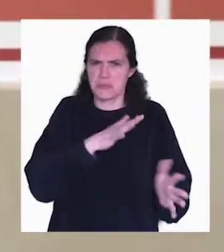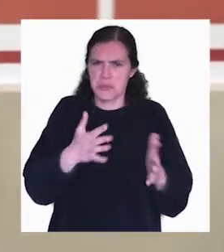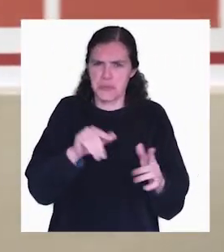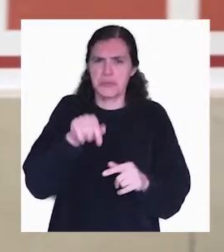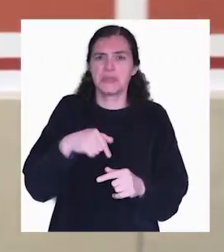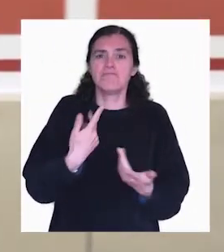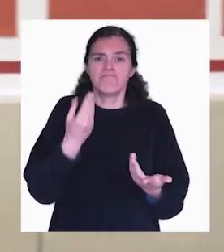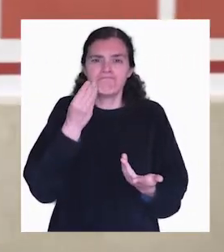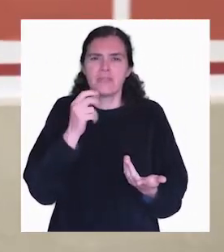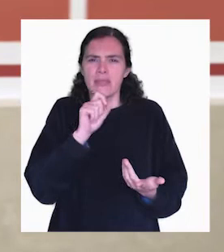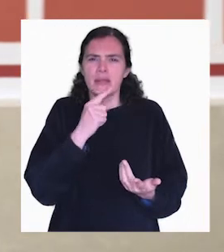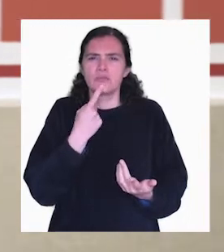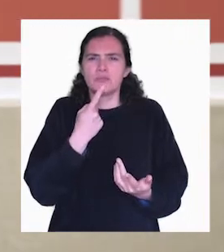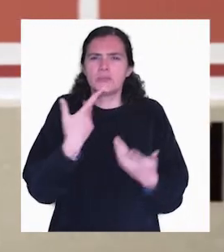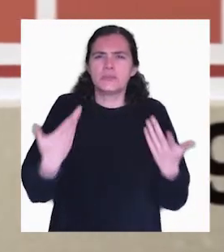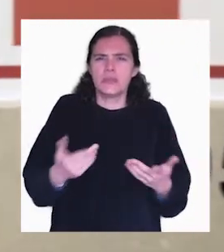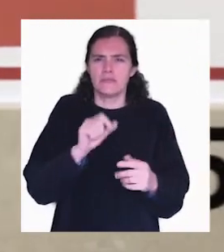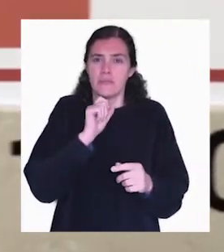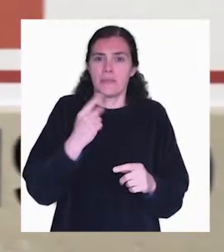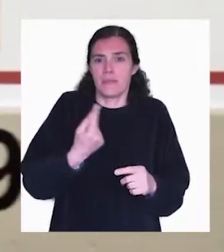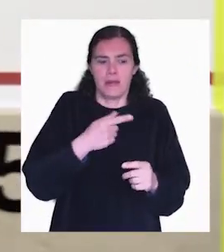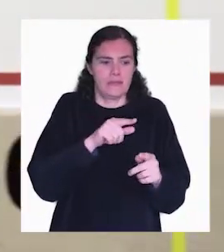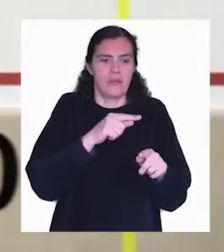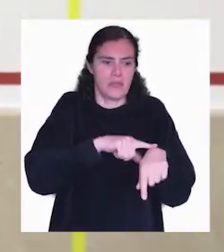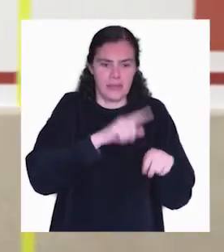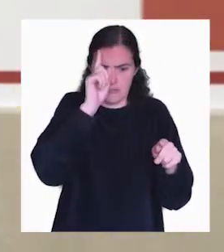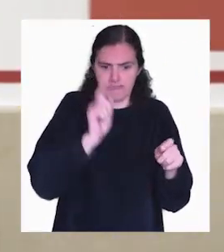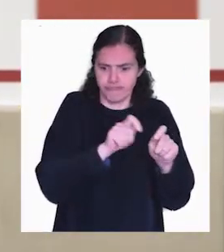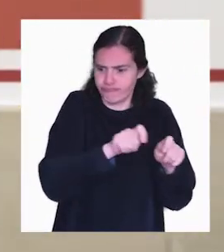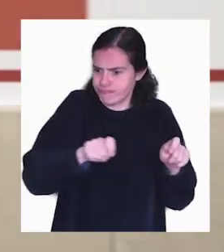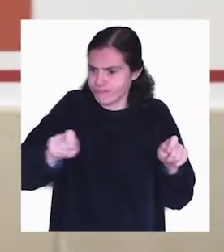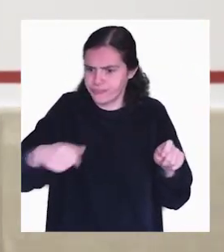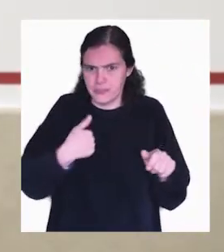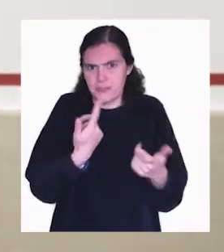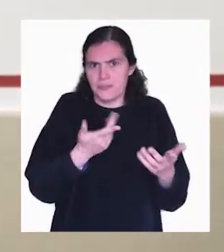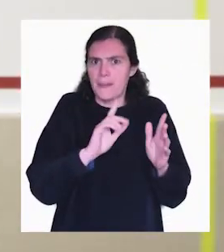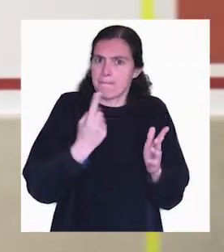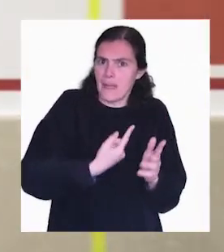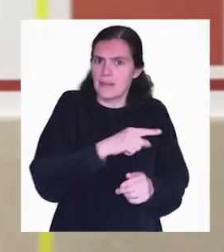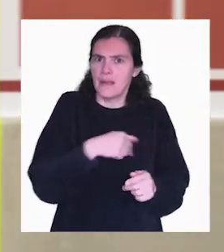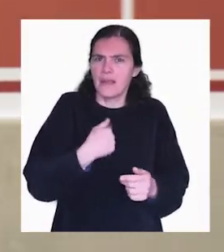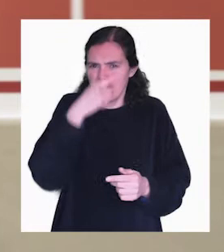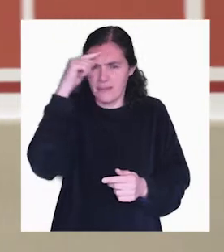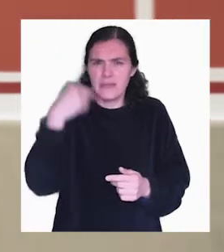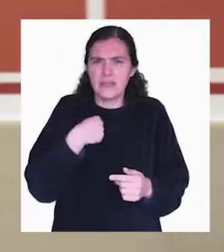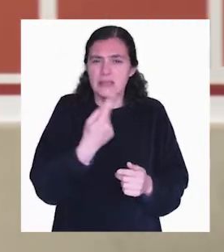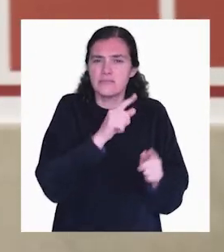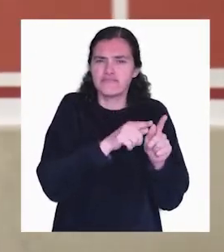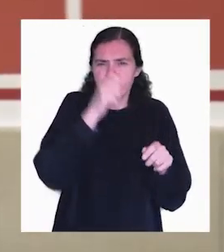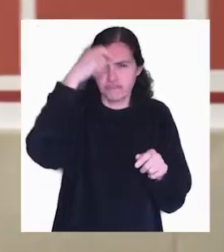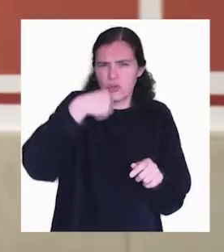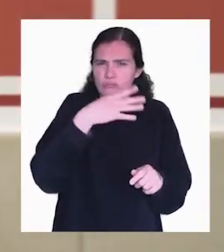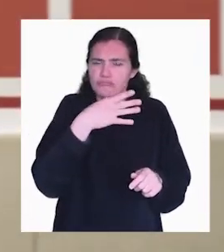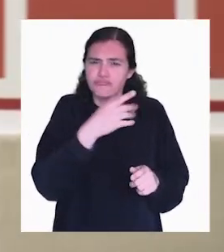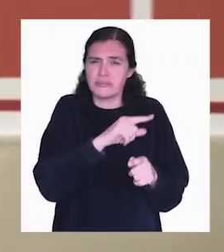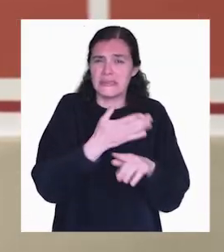esta leitura que não abdica da cronologia faz, ou seja, é tão difícil, por exemplo, narrar esta exposição porque teríamos de narrar toda a história do século XX, nós